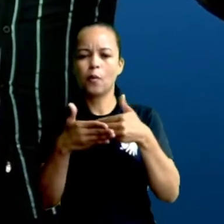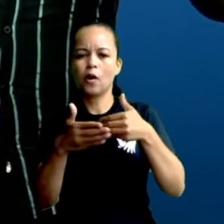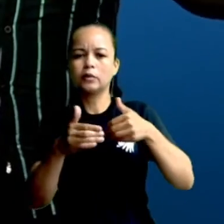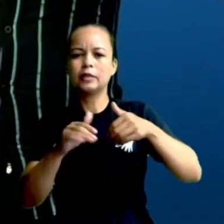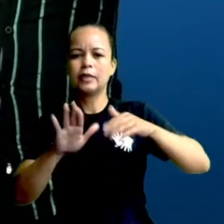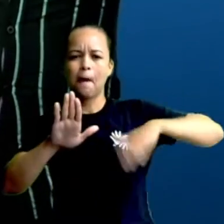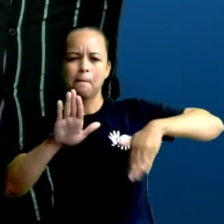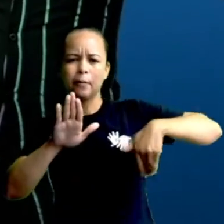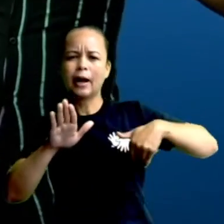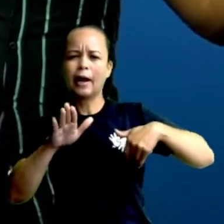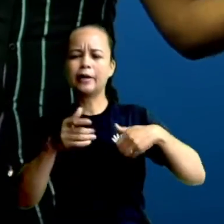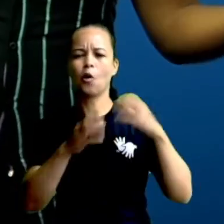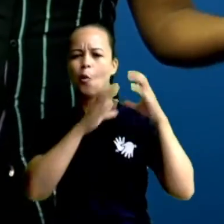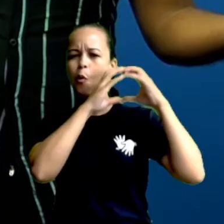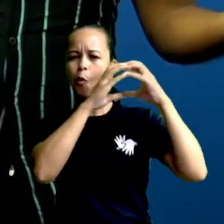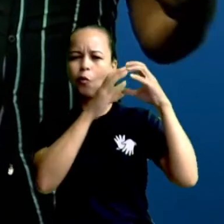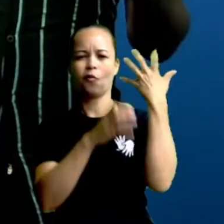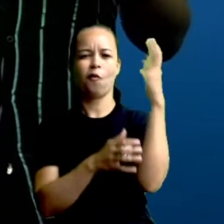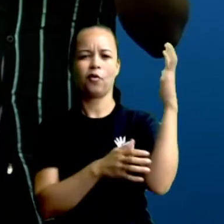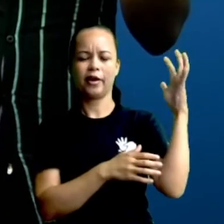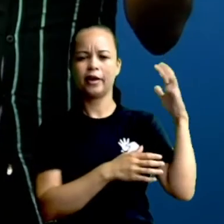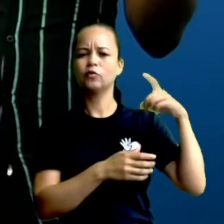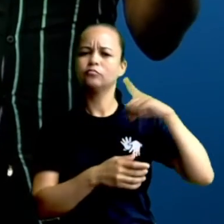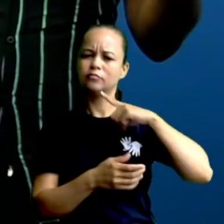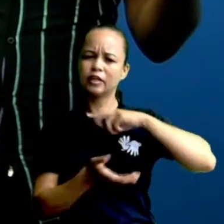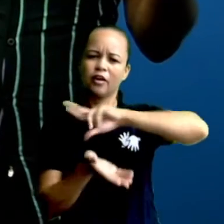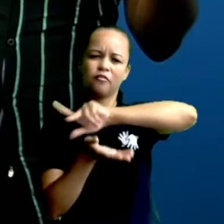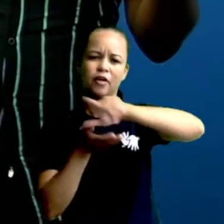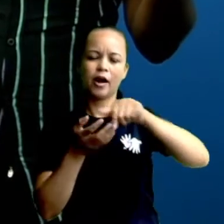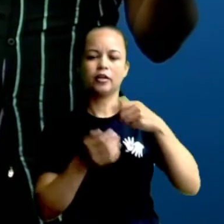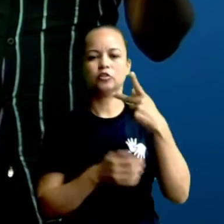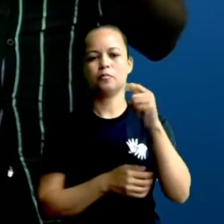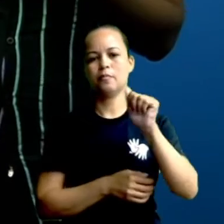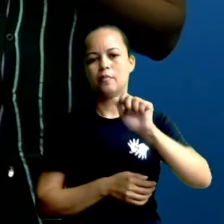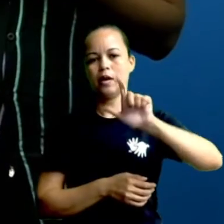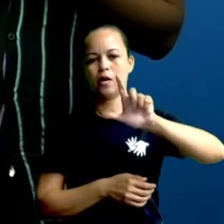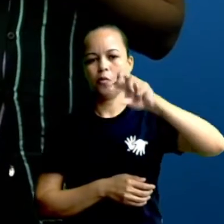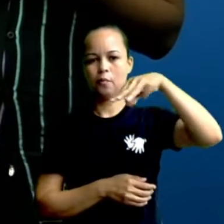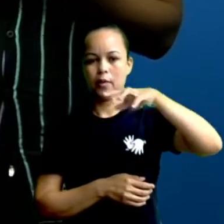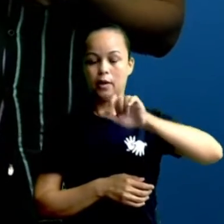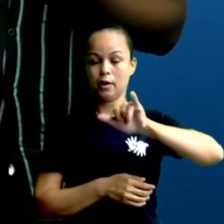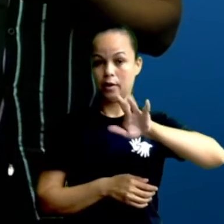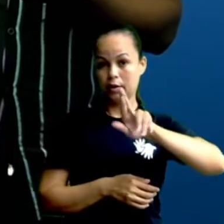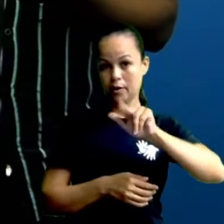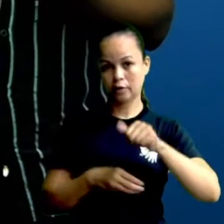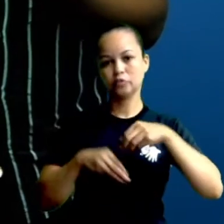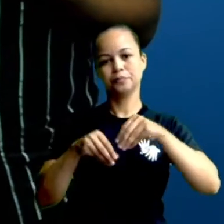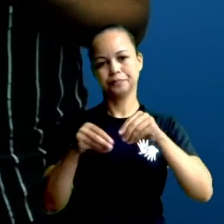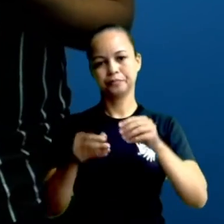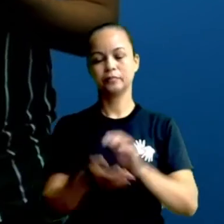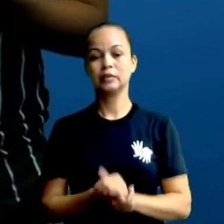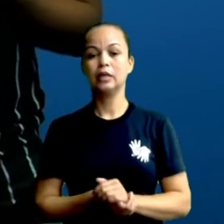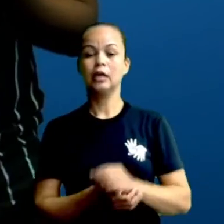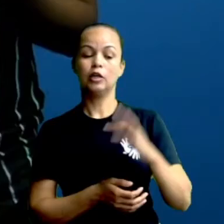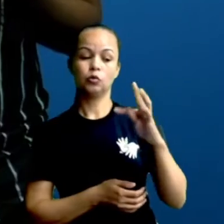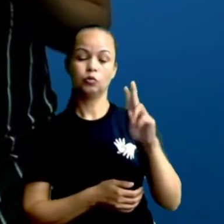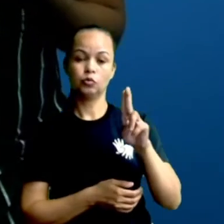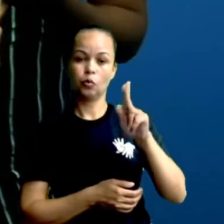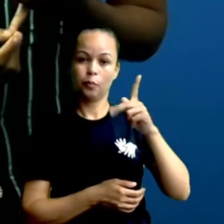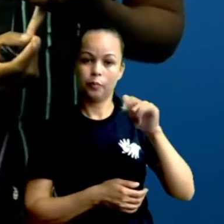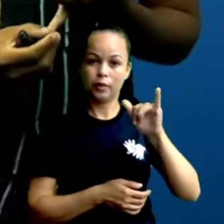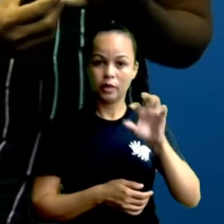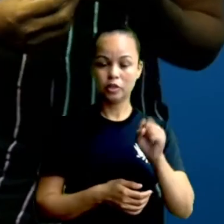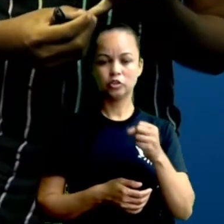naquele período se tinha muitas palmeiras. Então por isso que eles denominavam terra das palmeiras. E os tupis, eles praticavam a agricultura